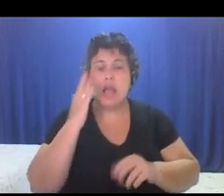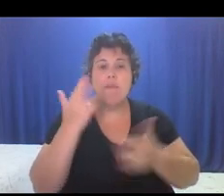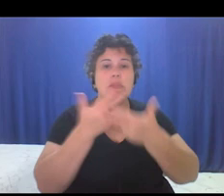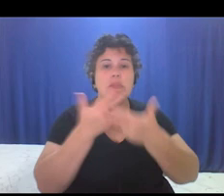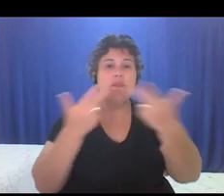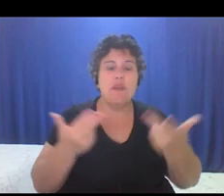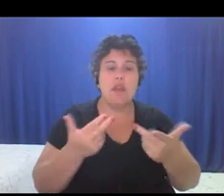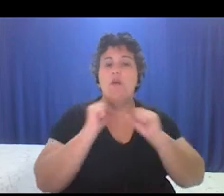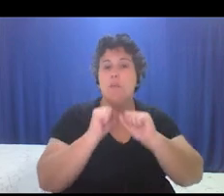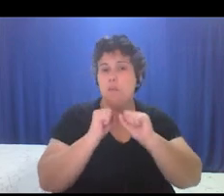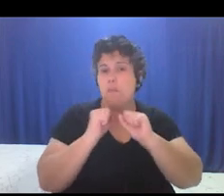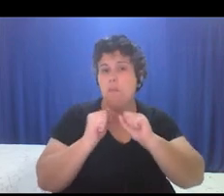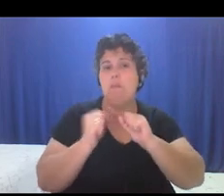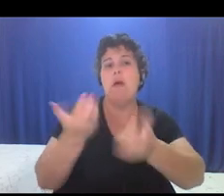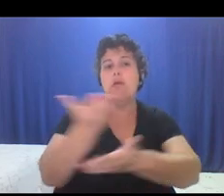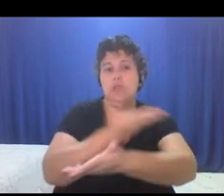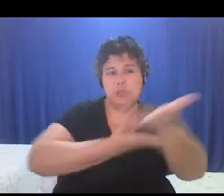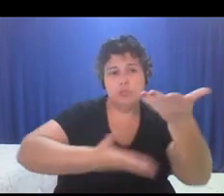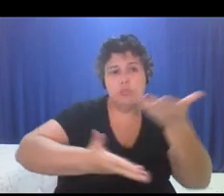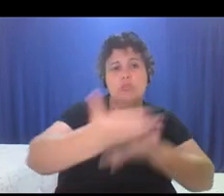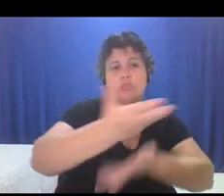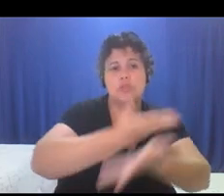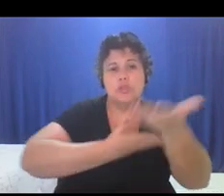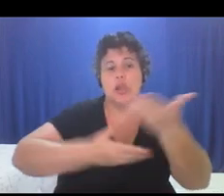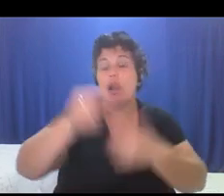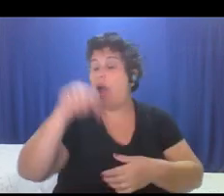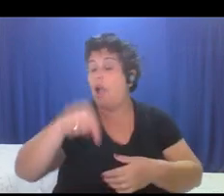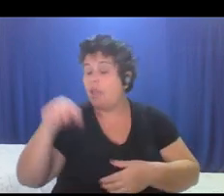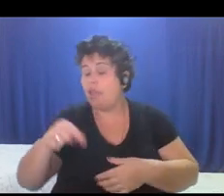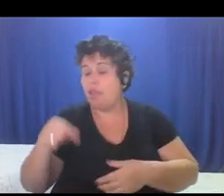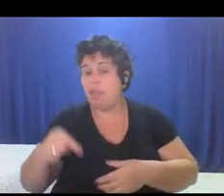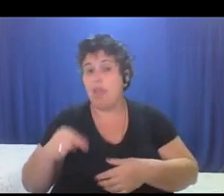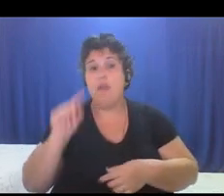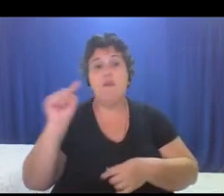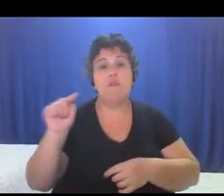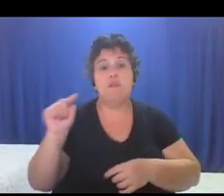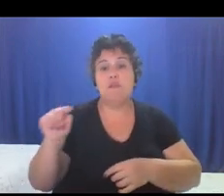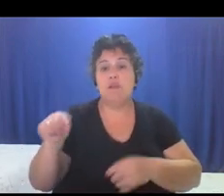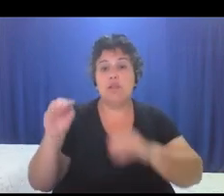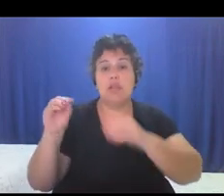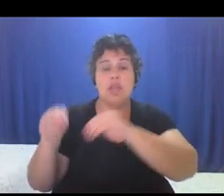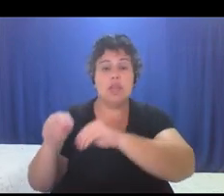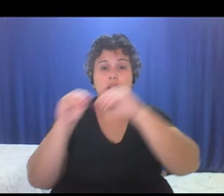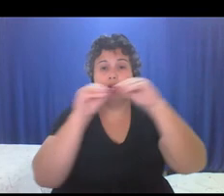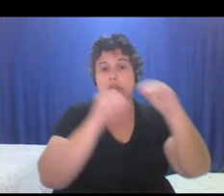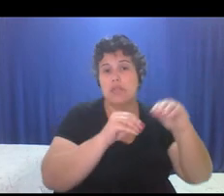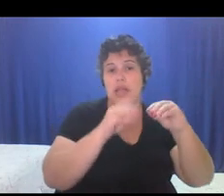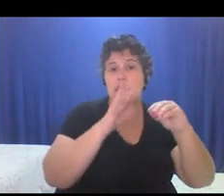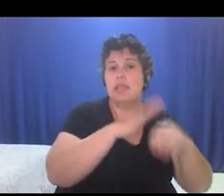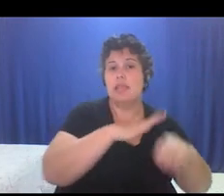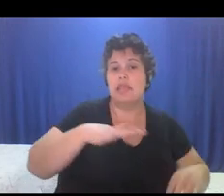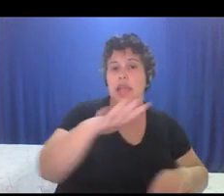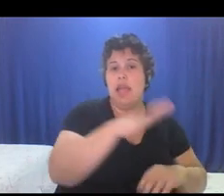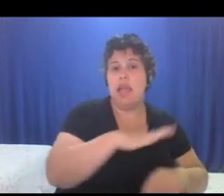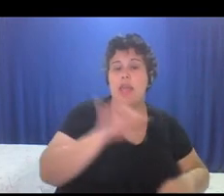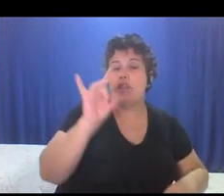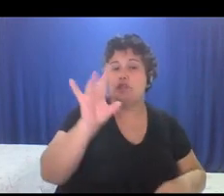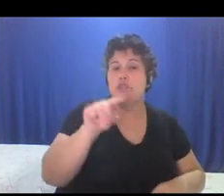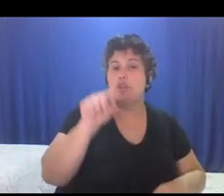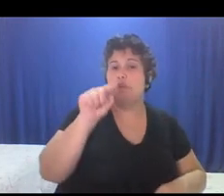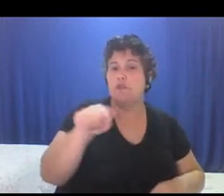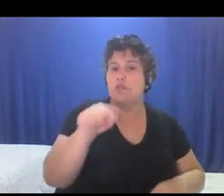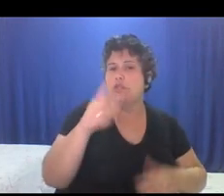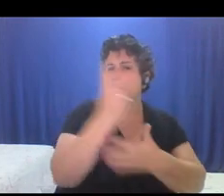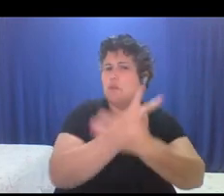mesmo, né? Então, você sai daquele ambiente em que só você vai buscar por